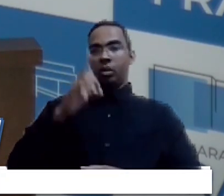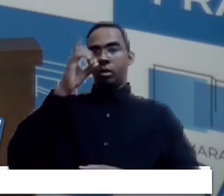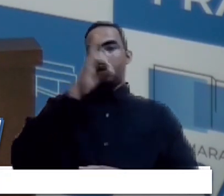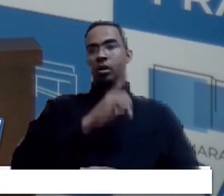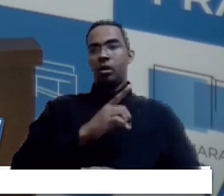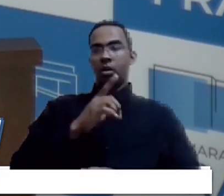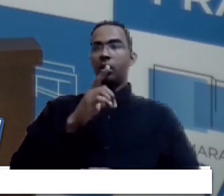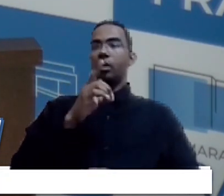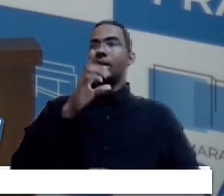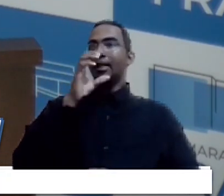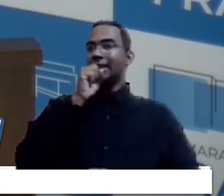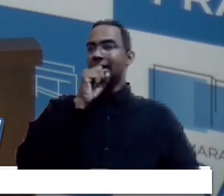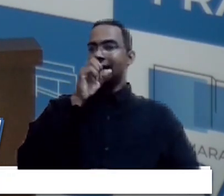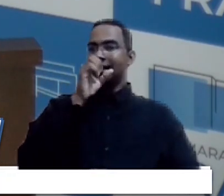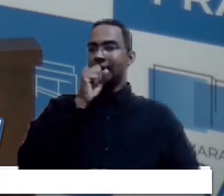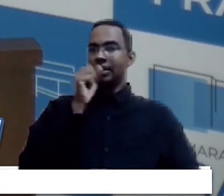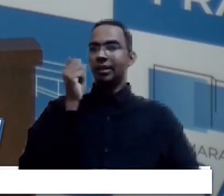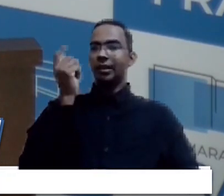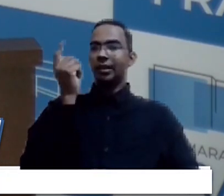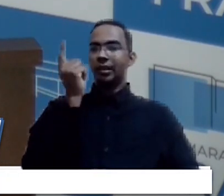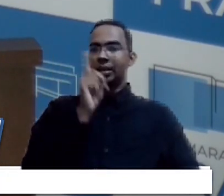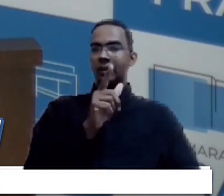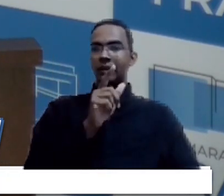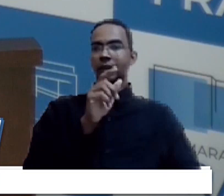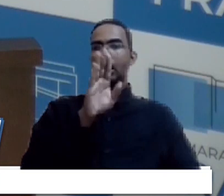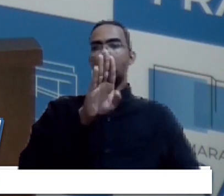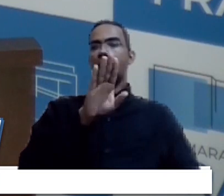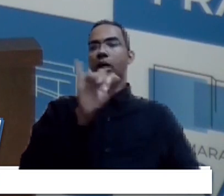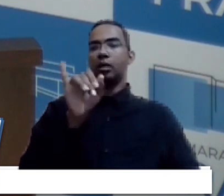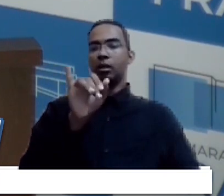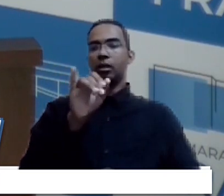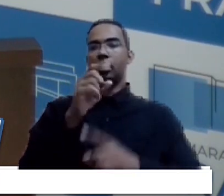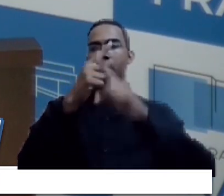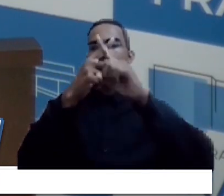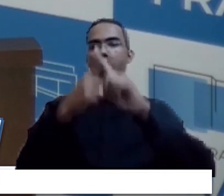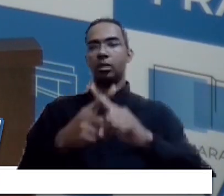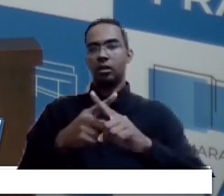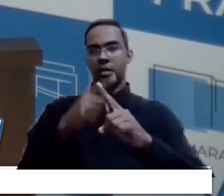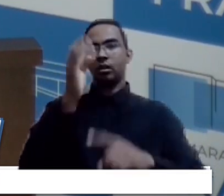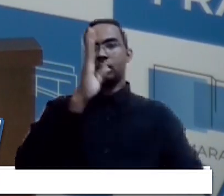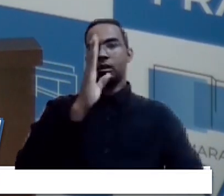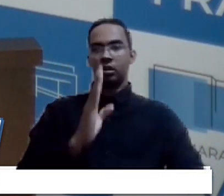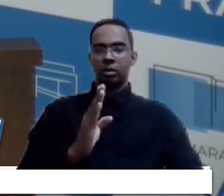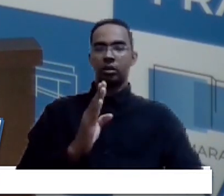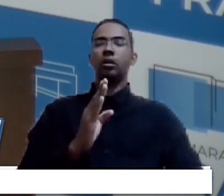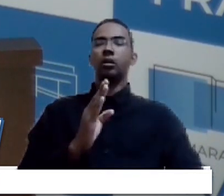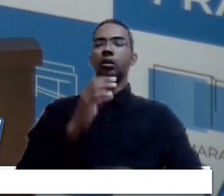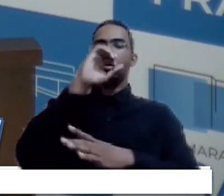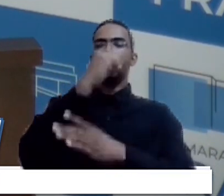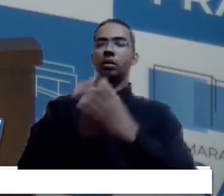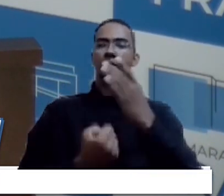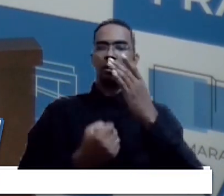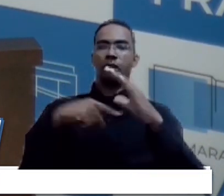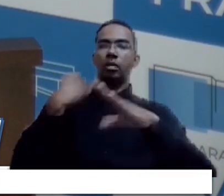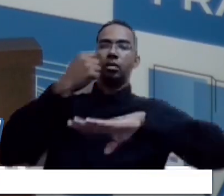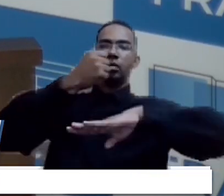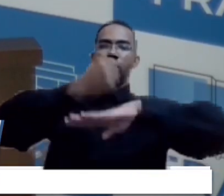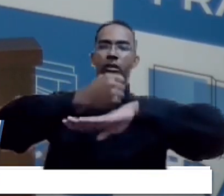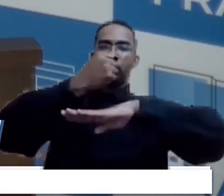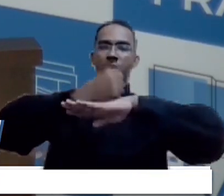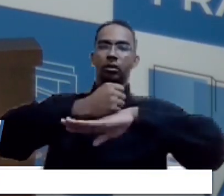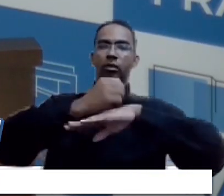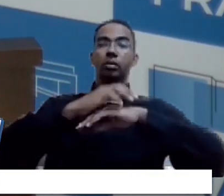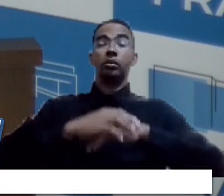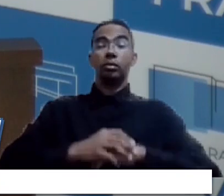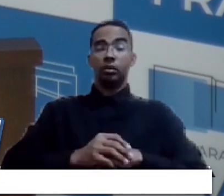sábado, nós ganhamos o bicampeonato nacional de basquete aqui para a nossa cidade. E não foi